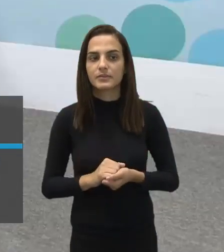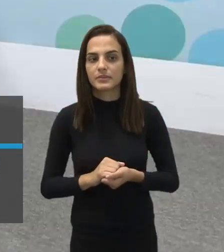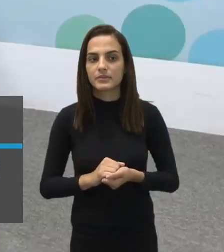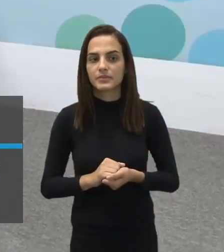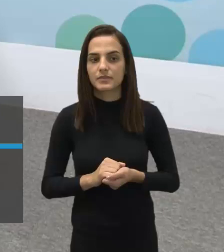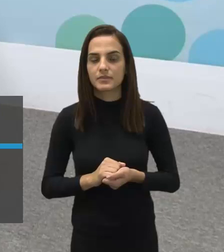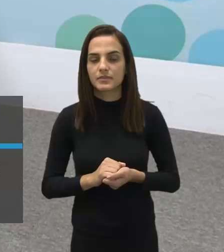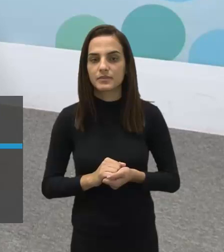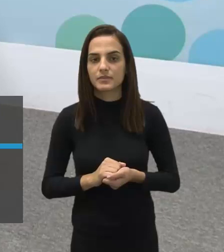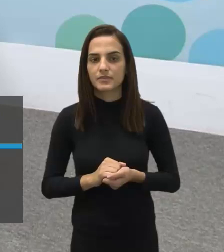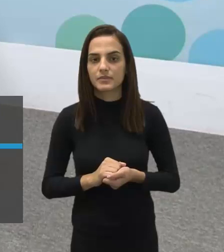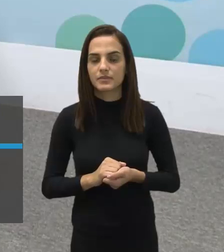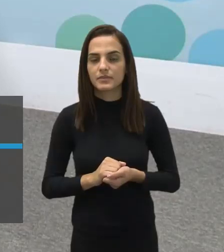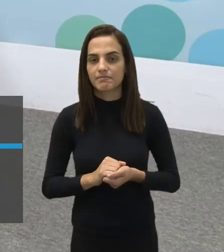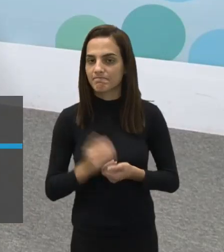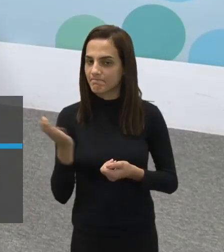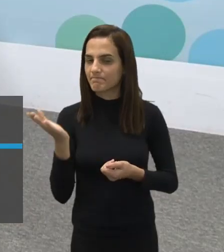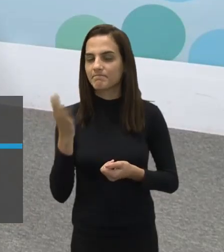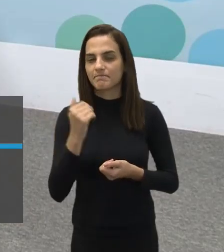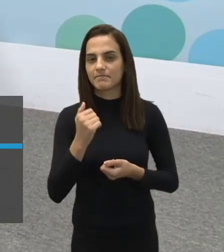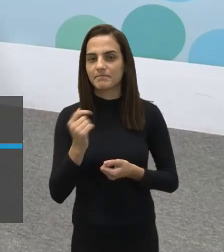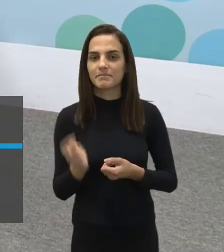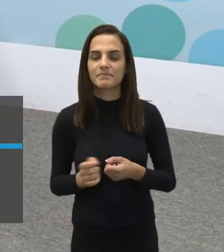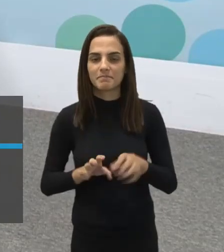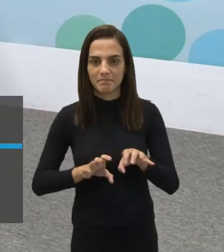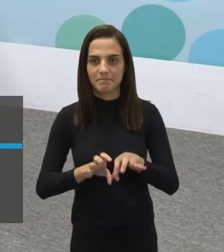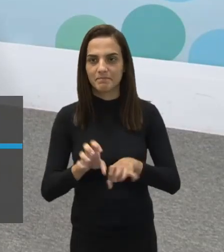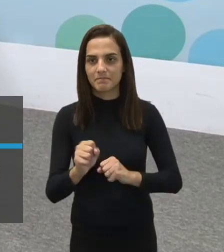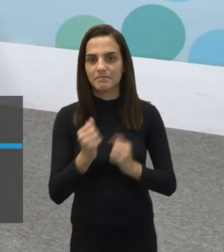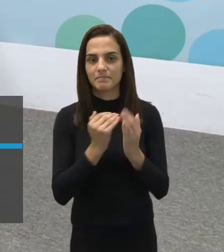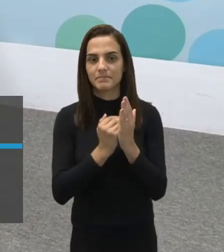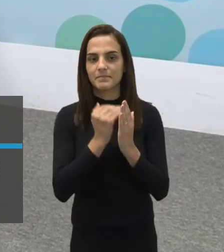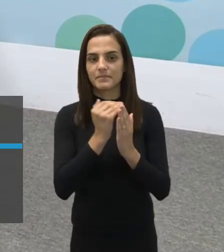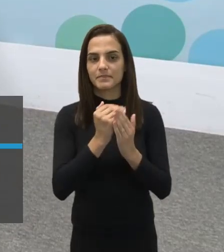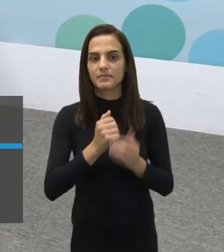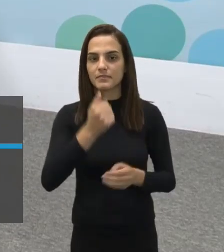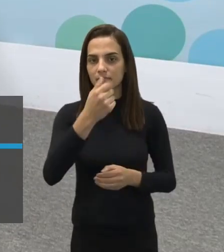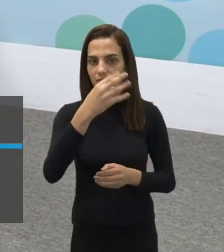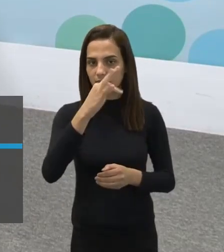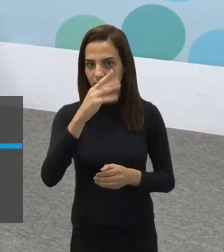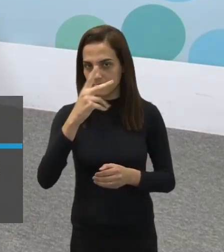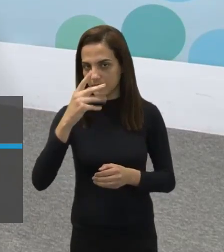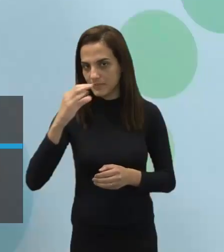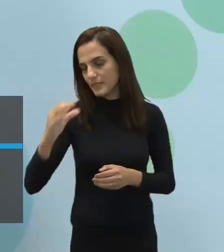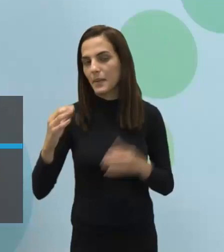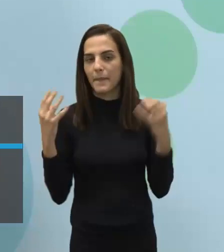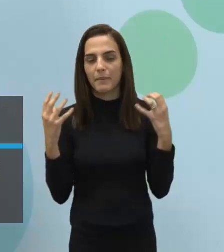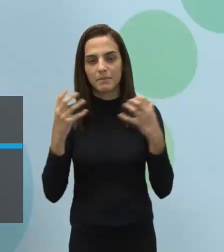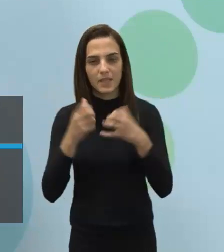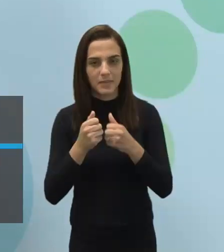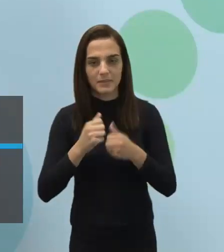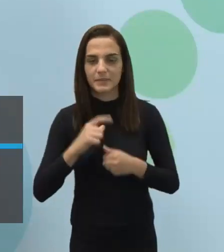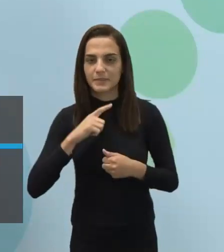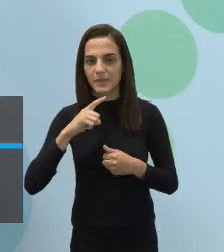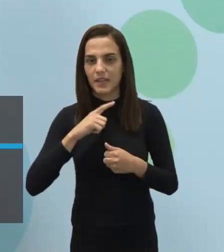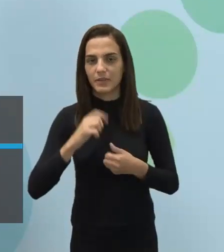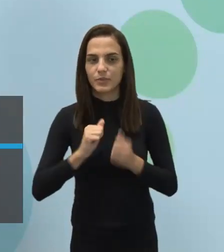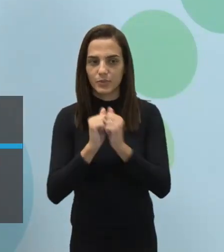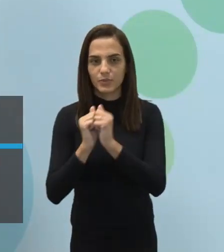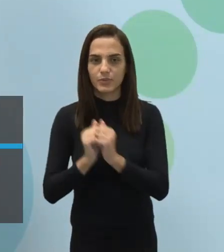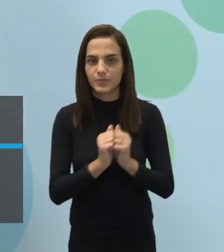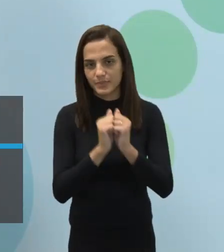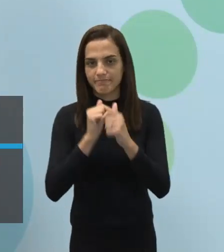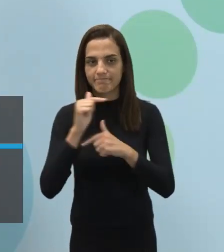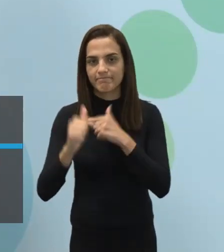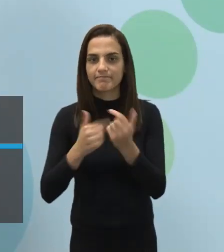azul. Enfim, vamos lá para mais uma formação de hoje nessa TPC maravilhosa que nós temos aí juntamente para trabalhar